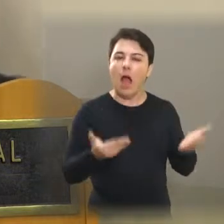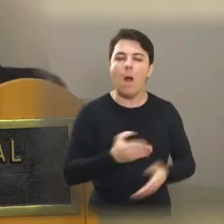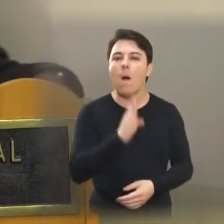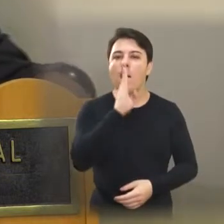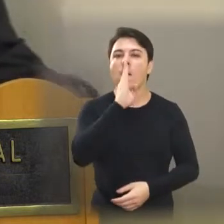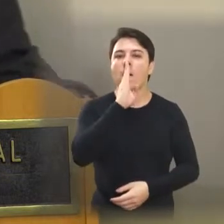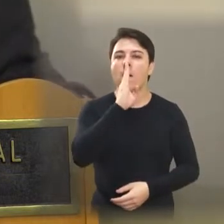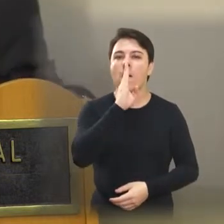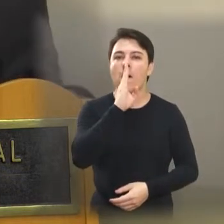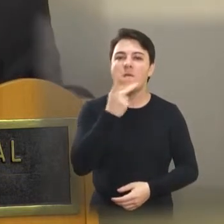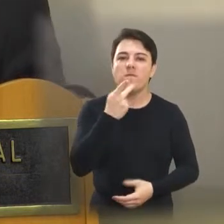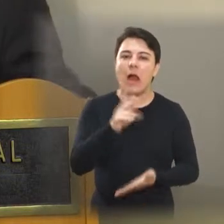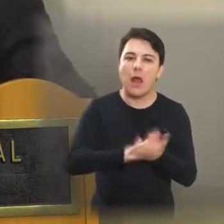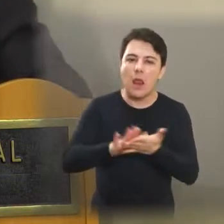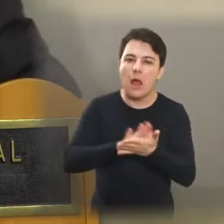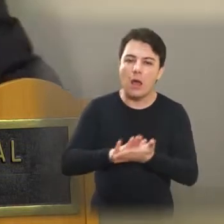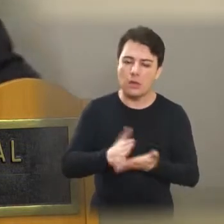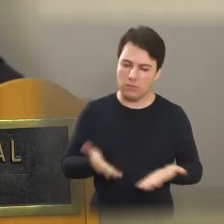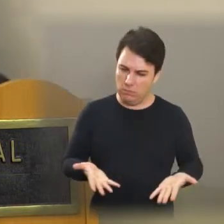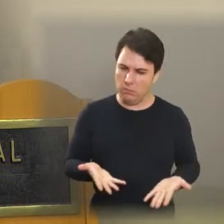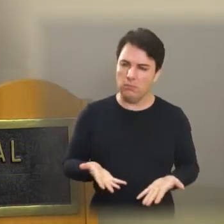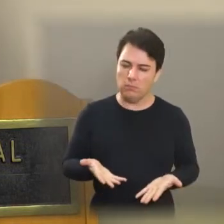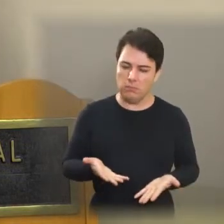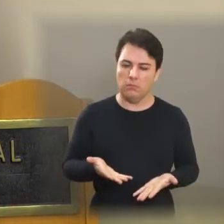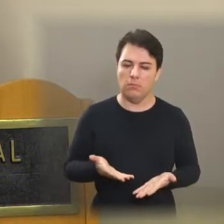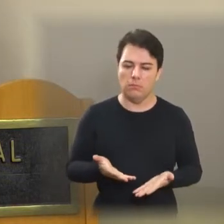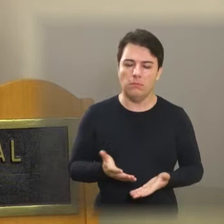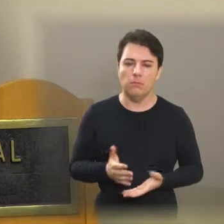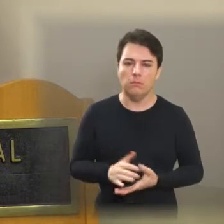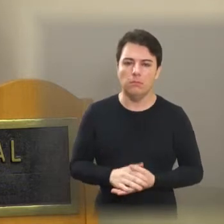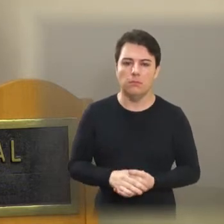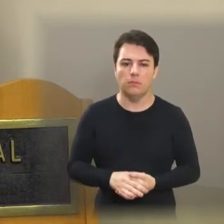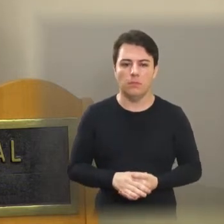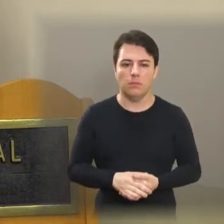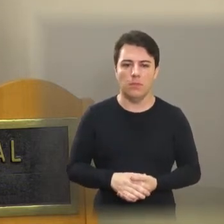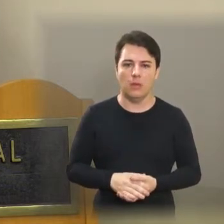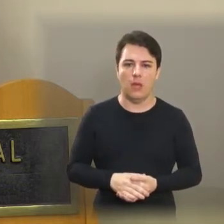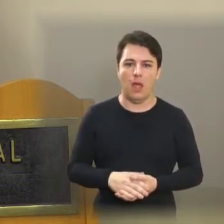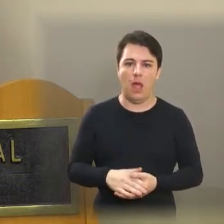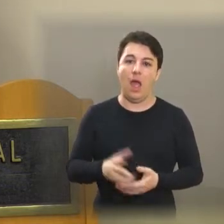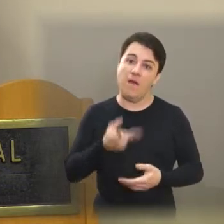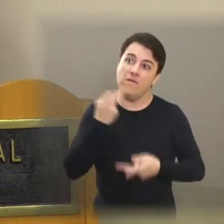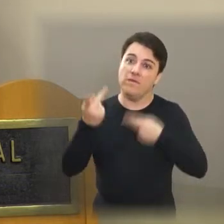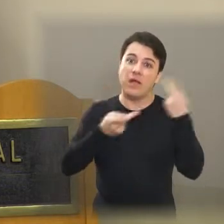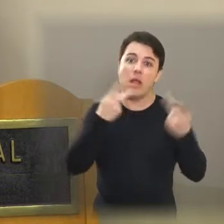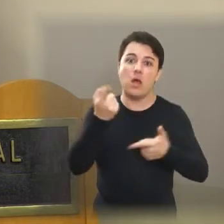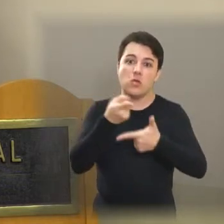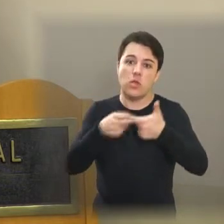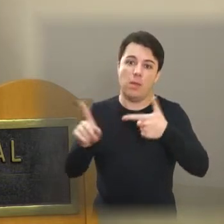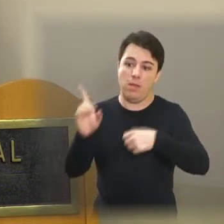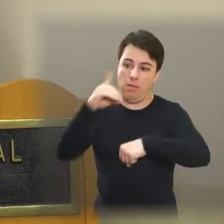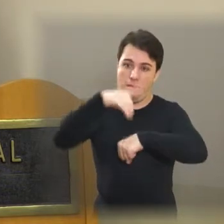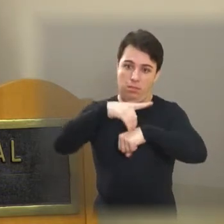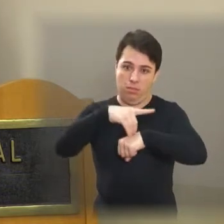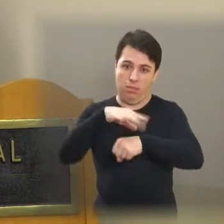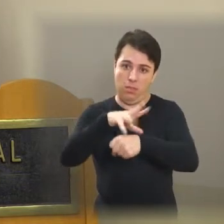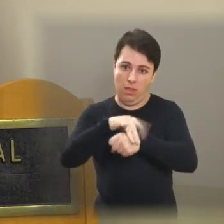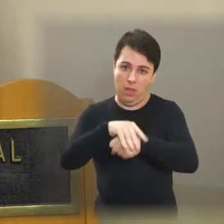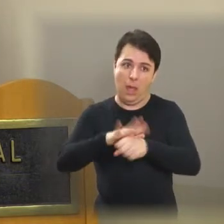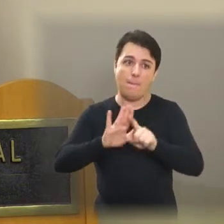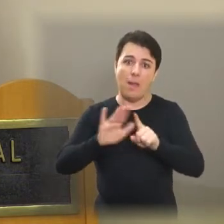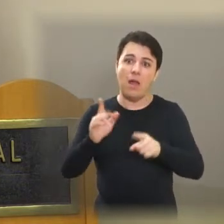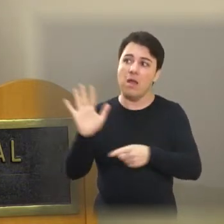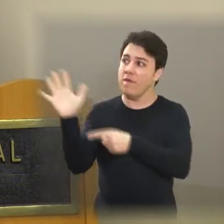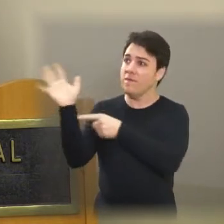Ninguém fala nada. Com todo o respeito, né? Agora, só fala da dengue. Da dengue todo mundo fala. Por que não fala do vídeo,